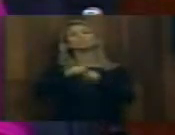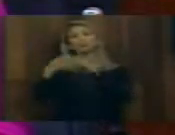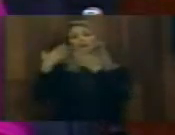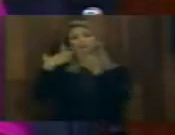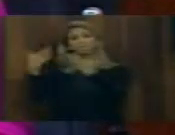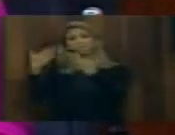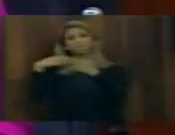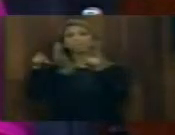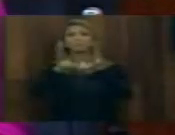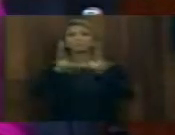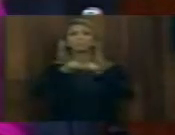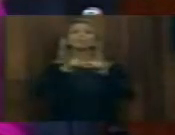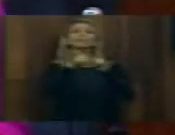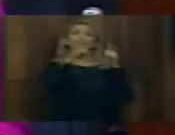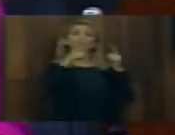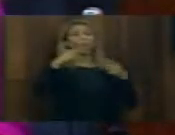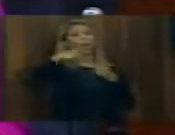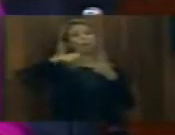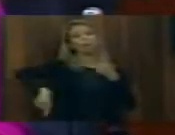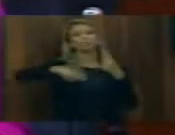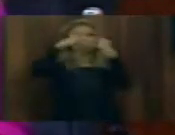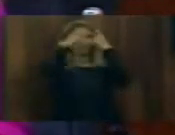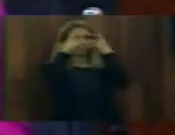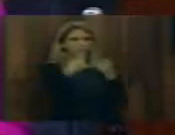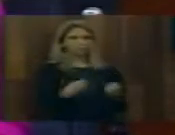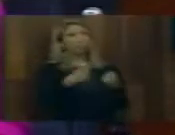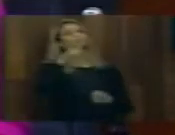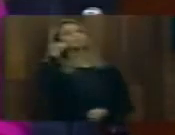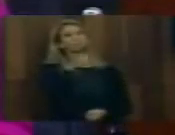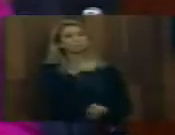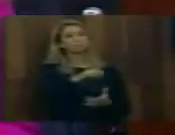atendimento à violência contra as mulheres. Ofício GAPRE,